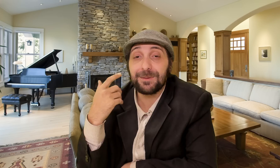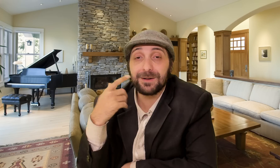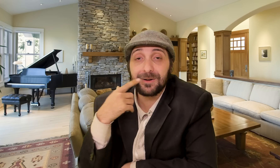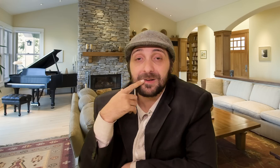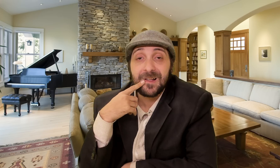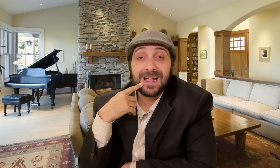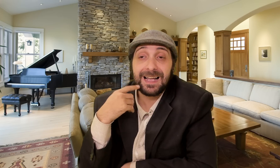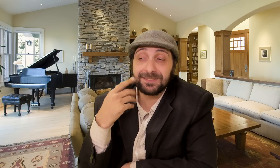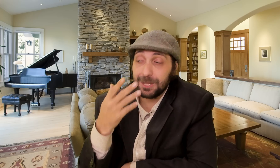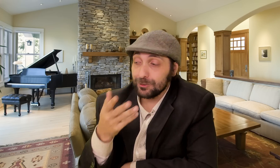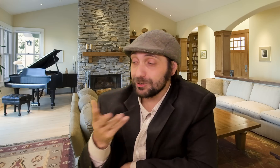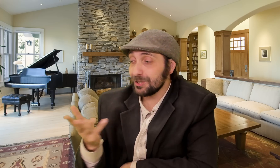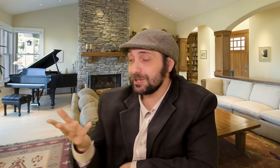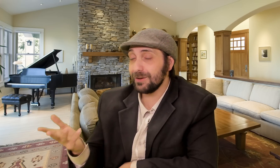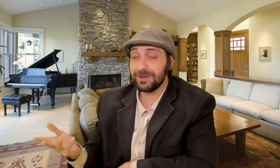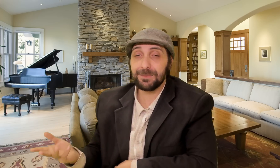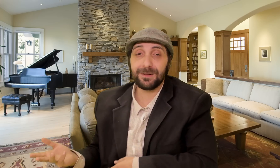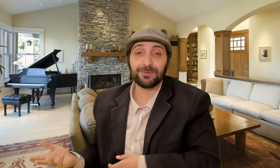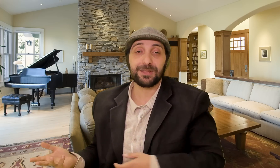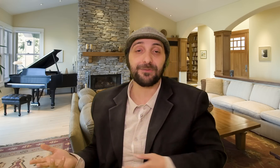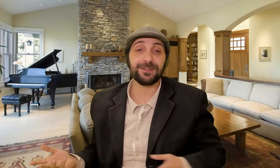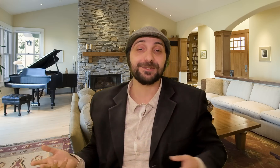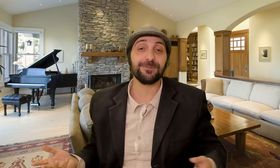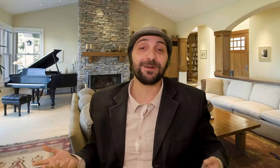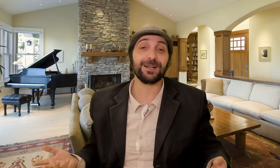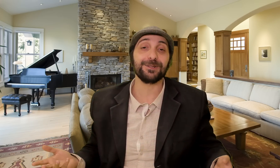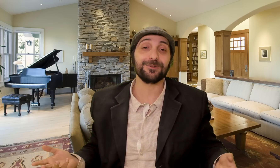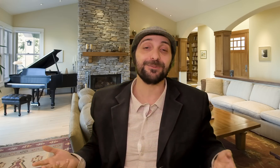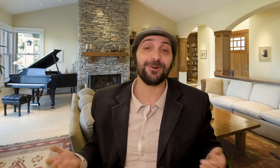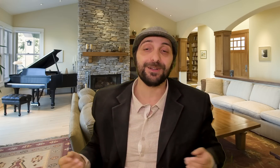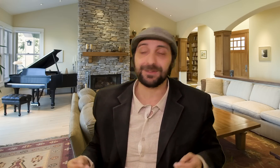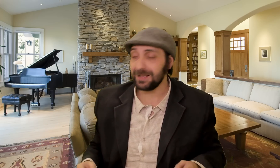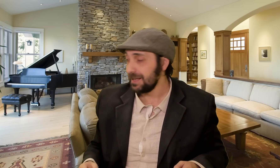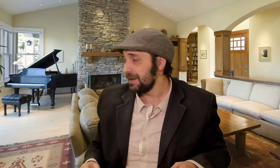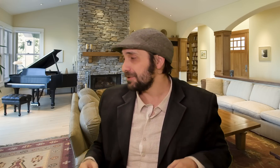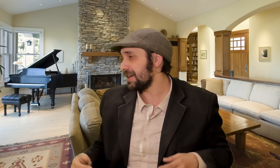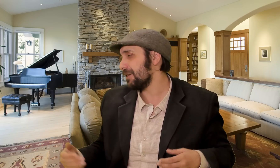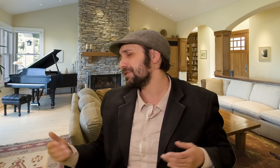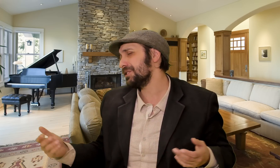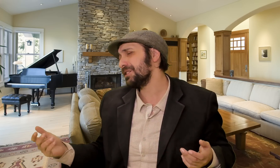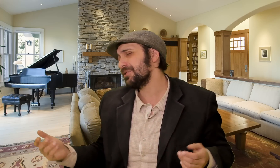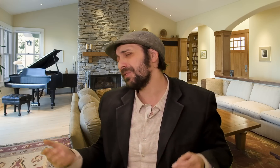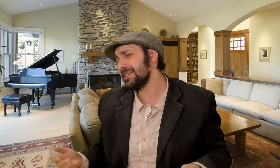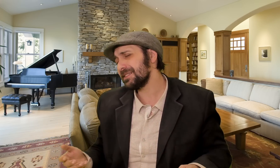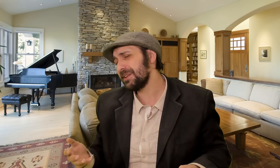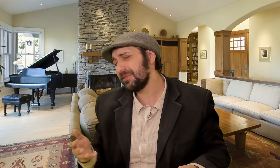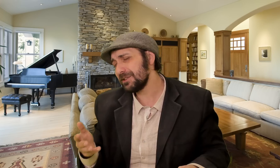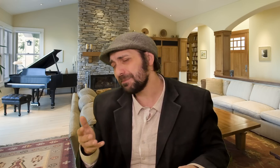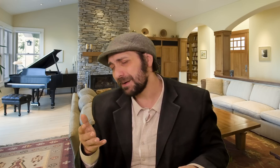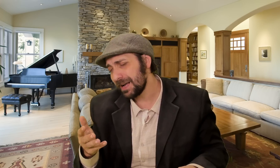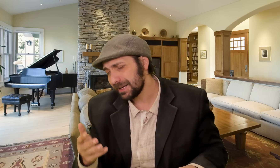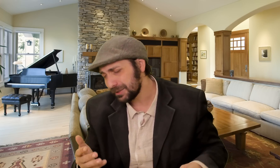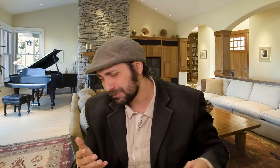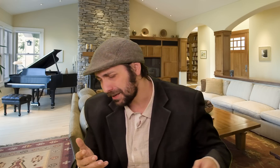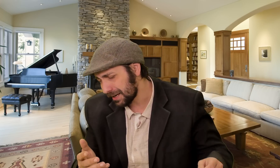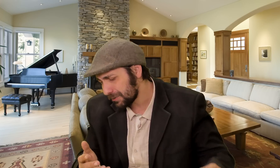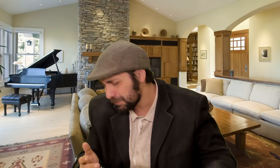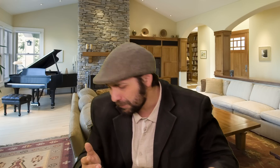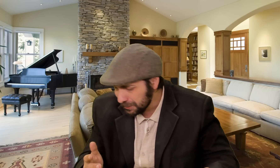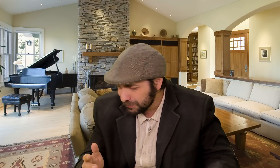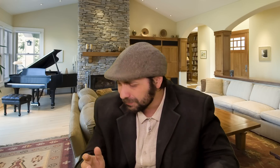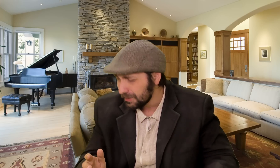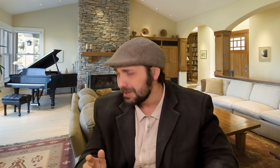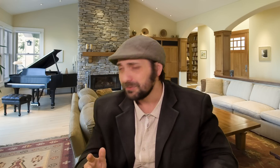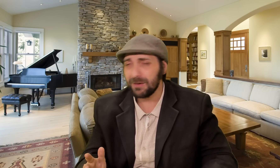já erraram a mão até o Xandão irmão tá fazendo pacto com boia geral é o seguinte faz assim faz o pacto cara